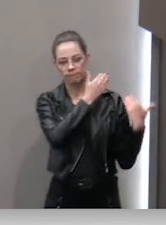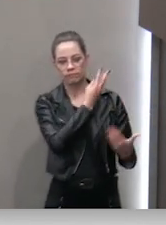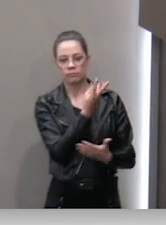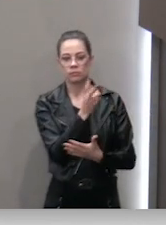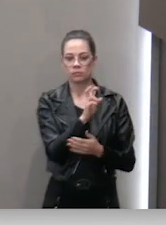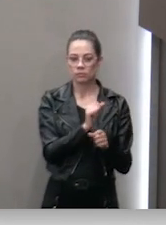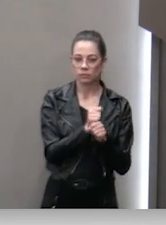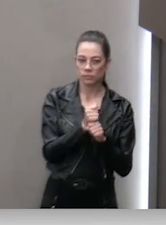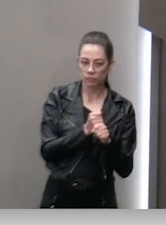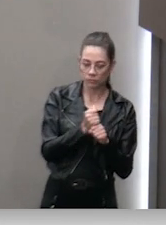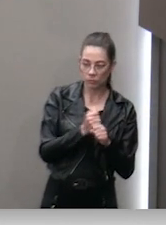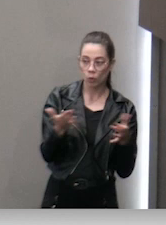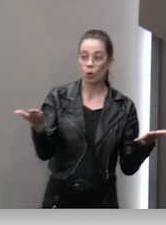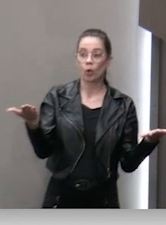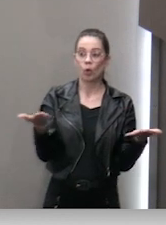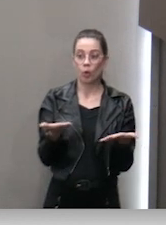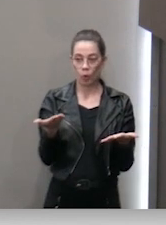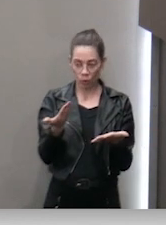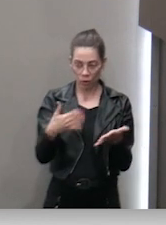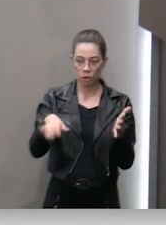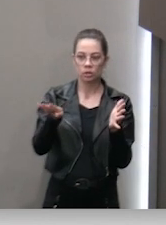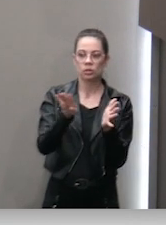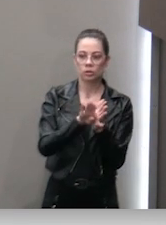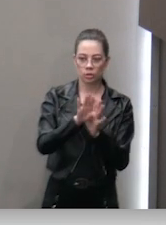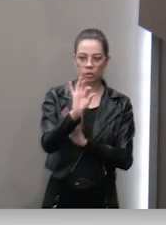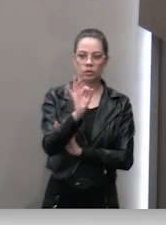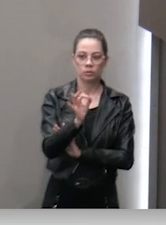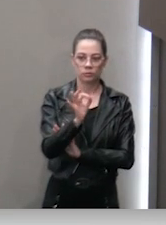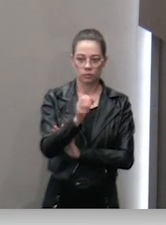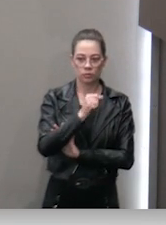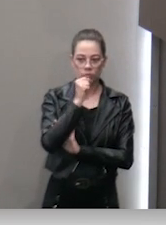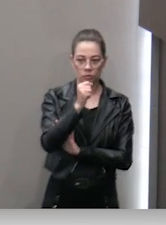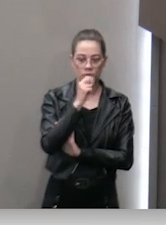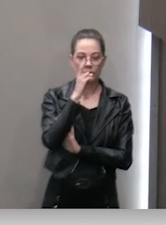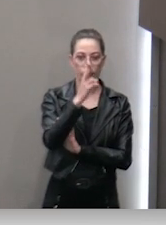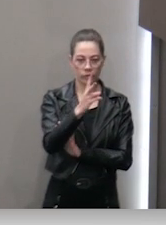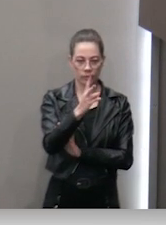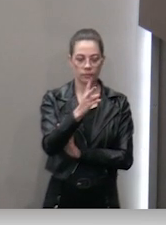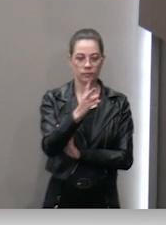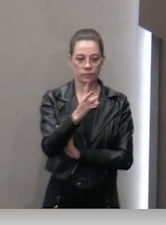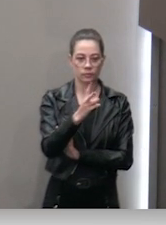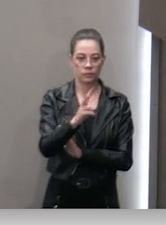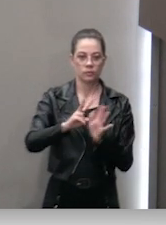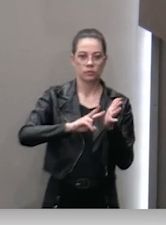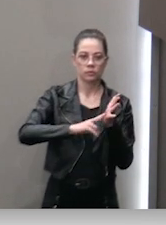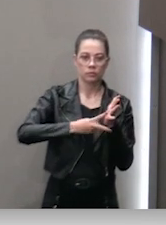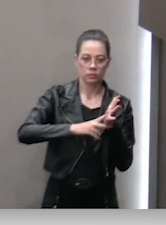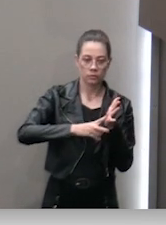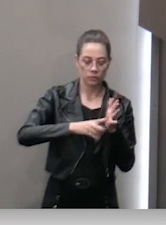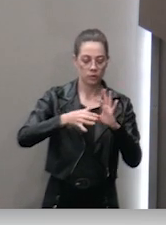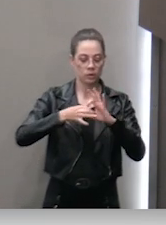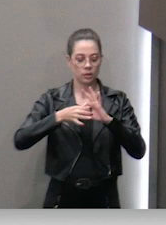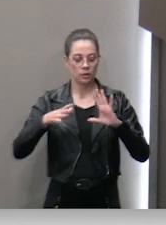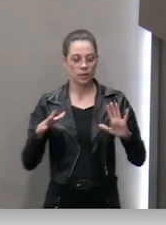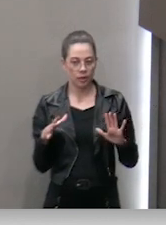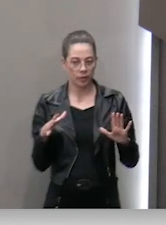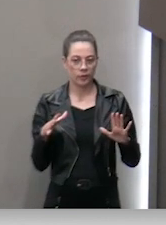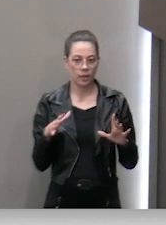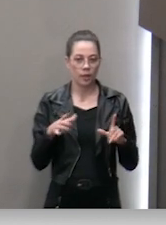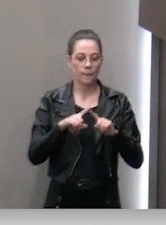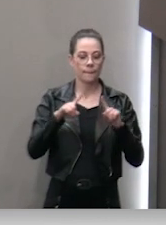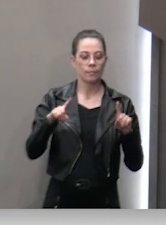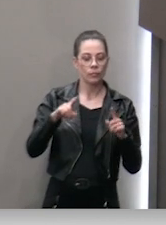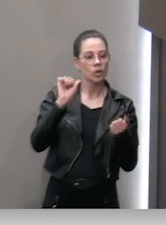atrás por vocês, hoje chega com a força de um sindicato livre,